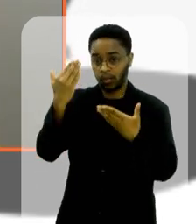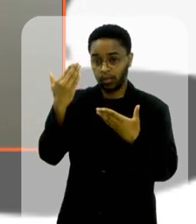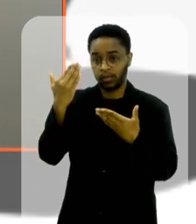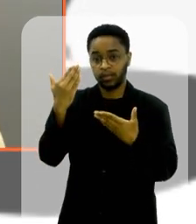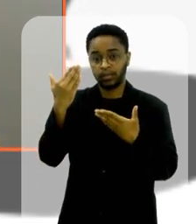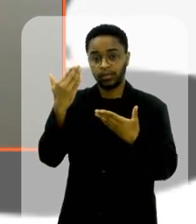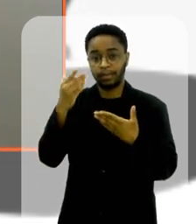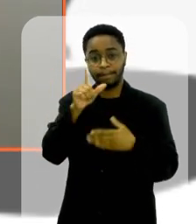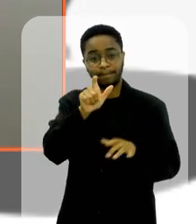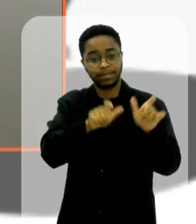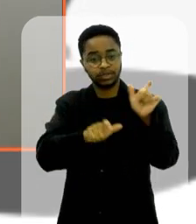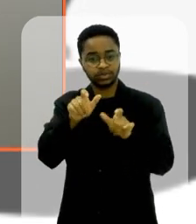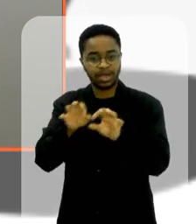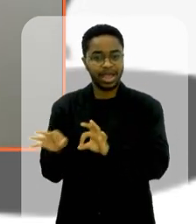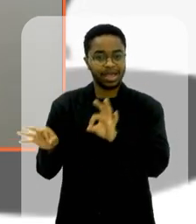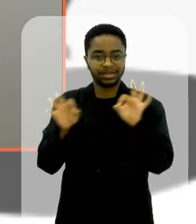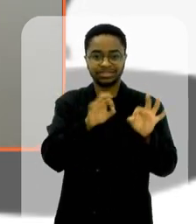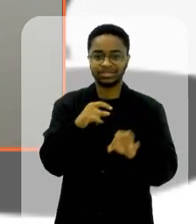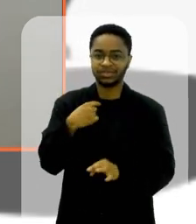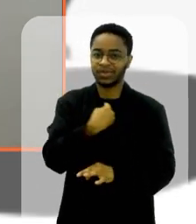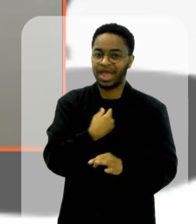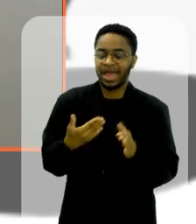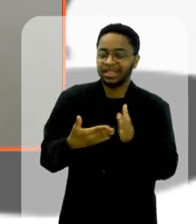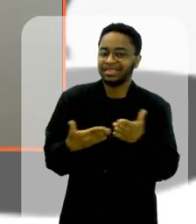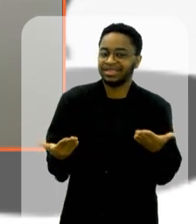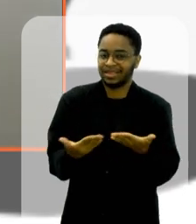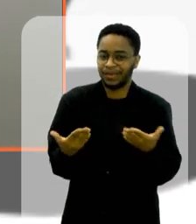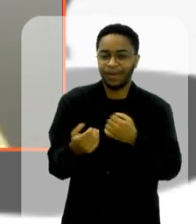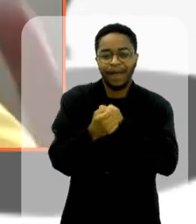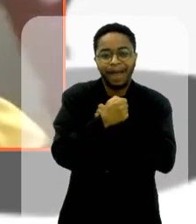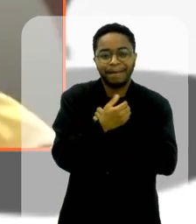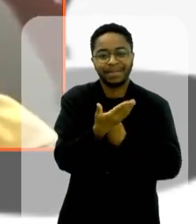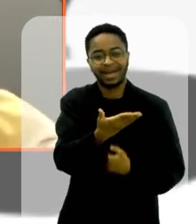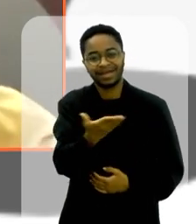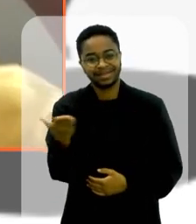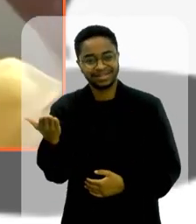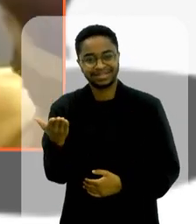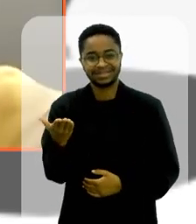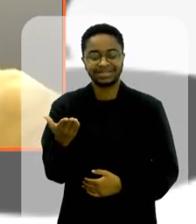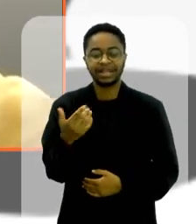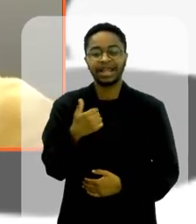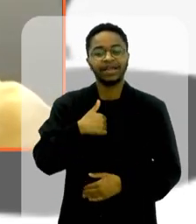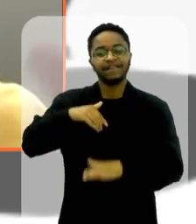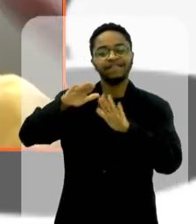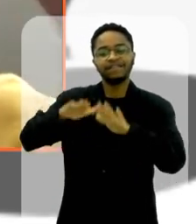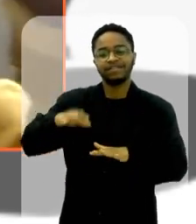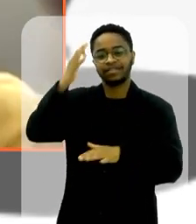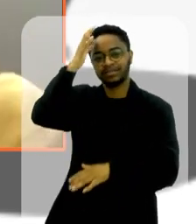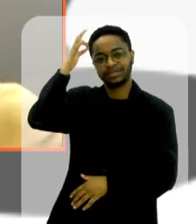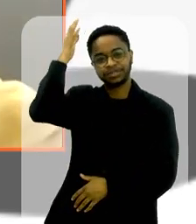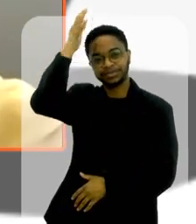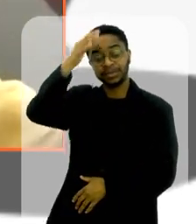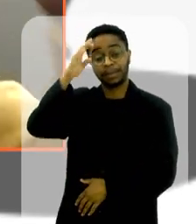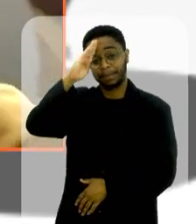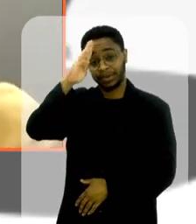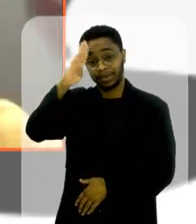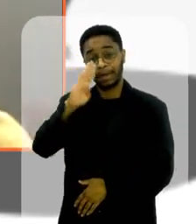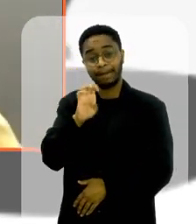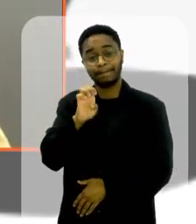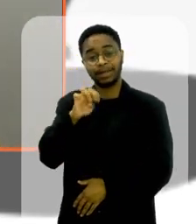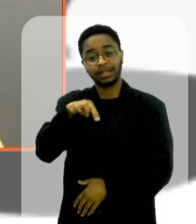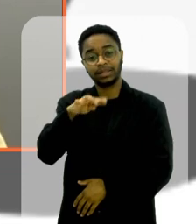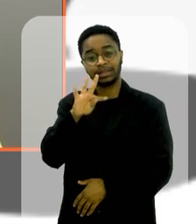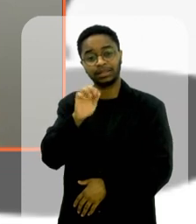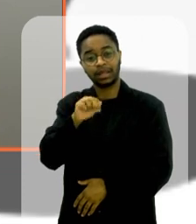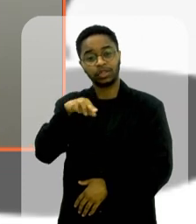aos telespectadores que nos assistiram até o momento, tá? Um abraço aqui do povo daqui Capixaba, principalmente o povo de